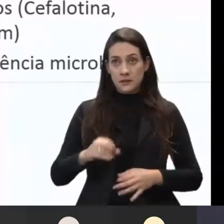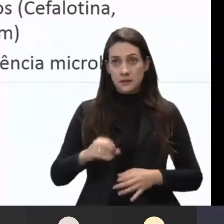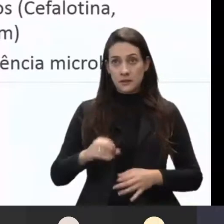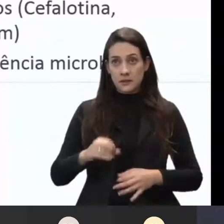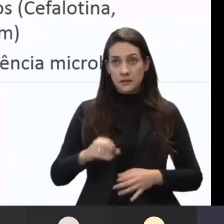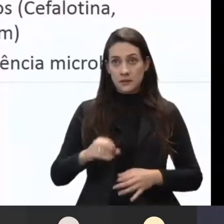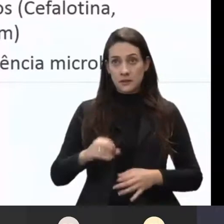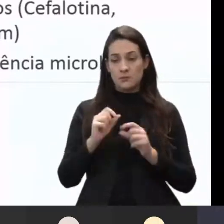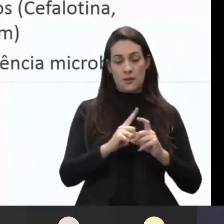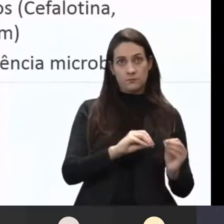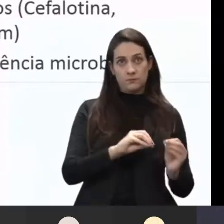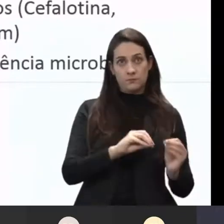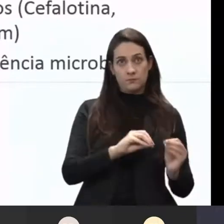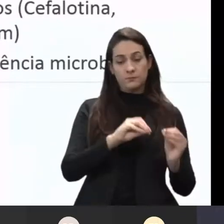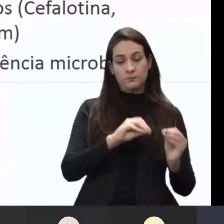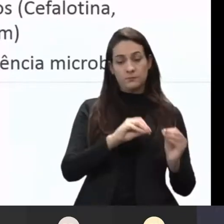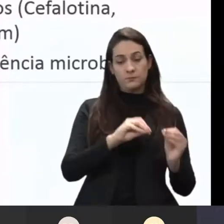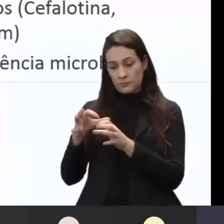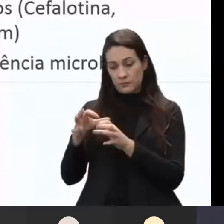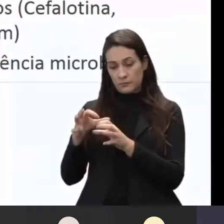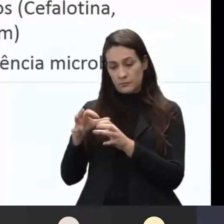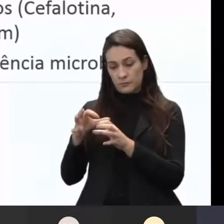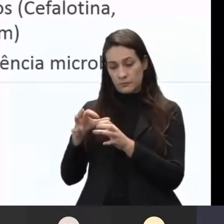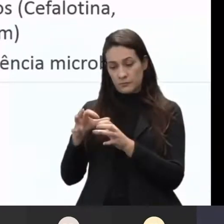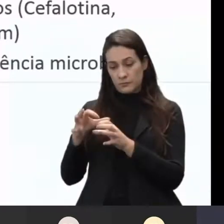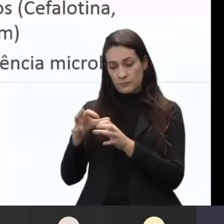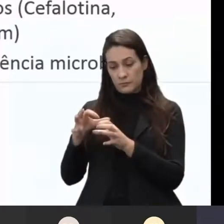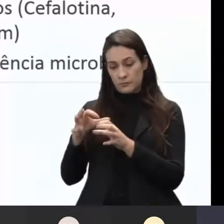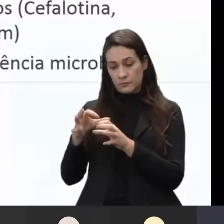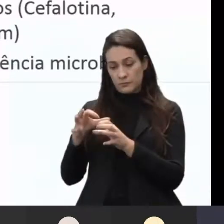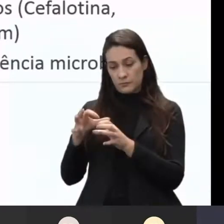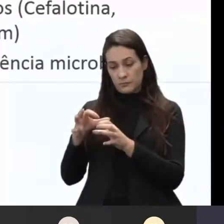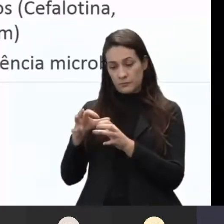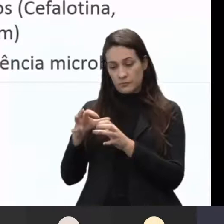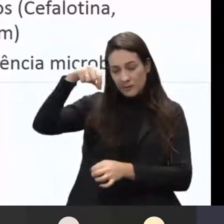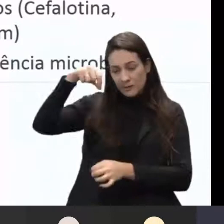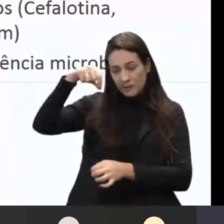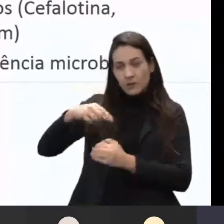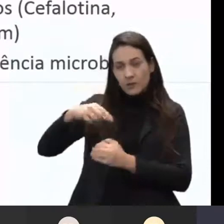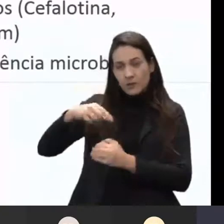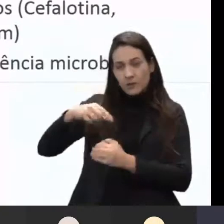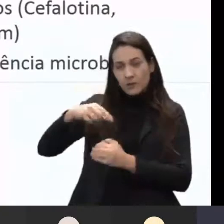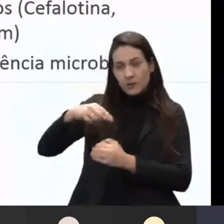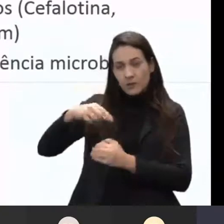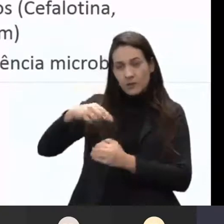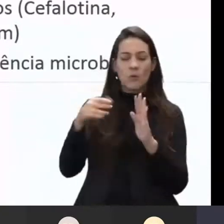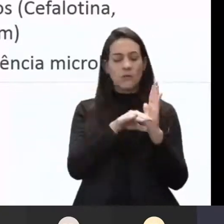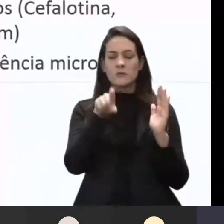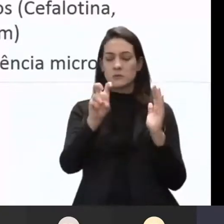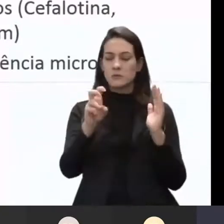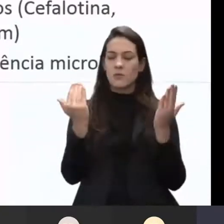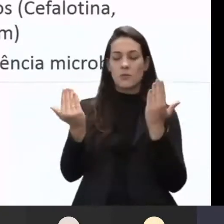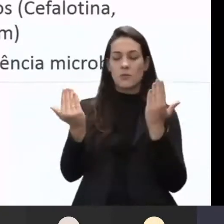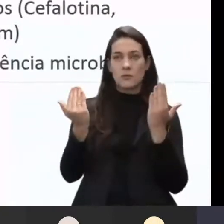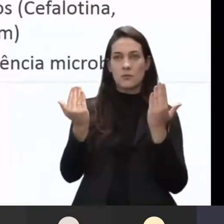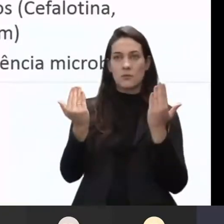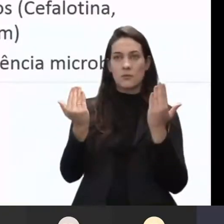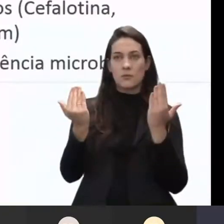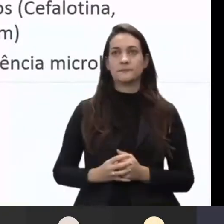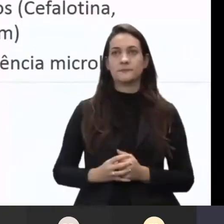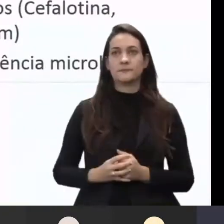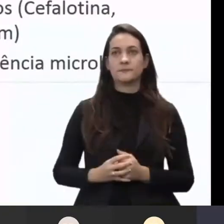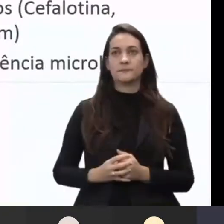bactéria, transferir a sua cepa bacteriana para um tubo de salina e comparar com a escala 0,5 de McFarland. Então,